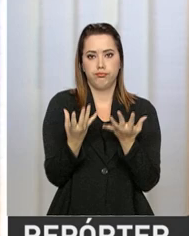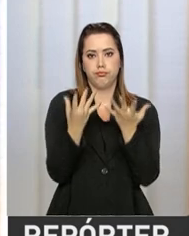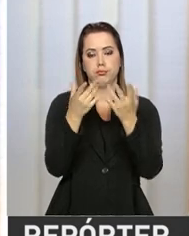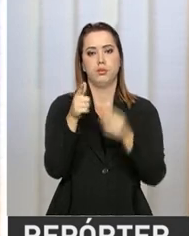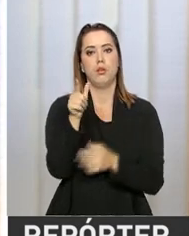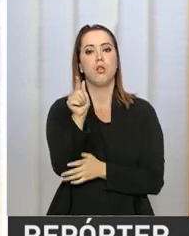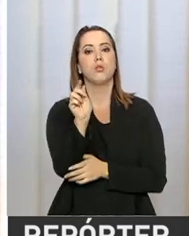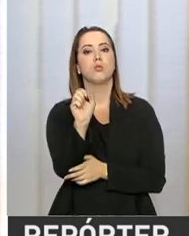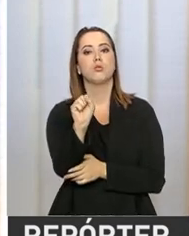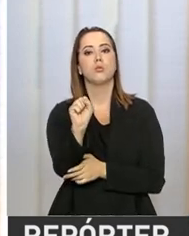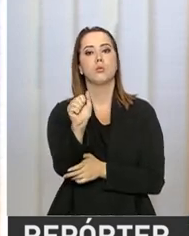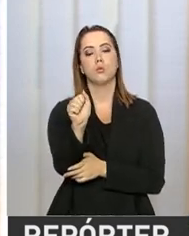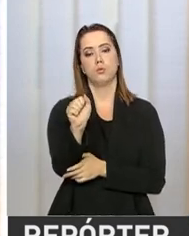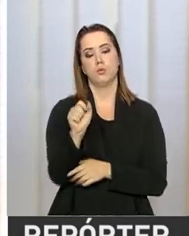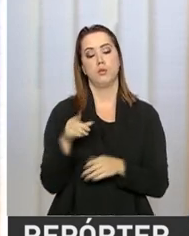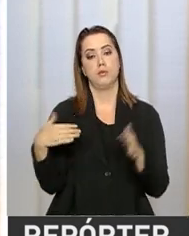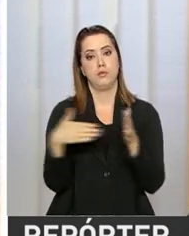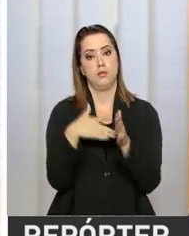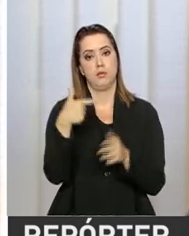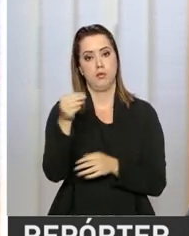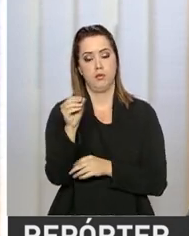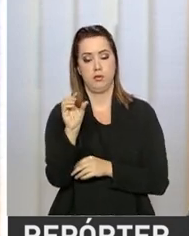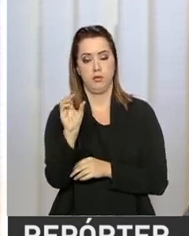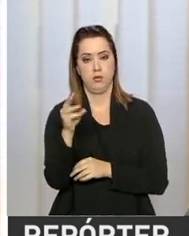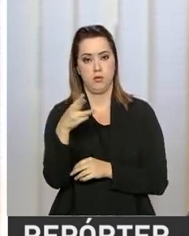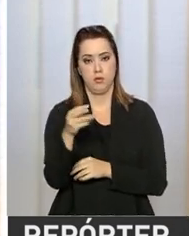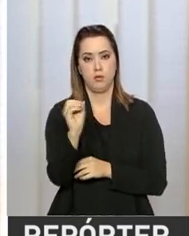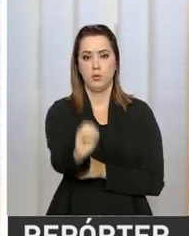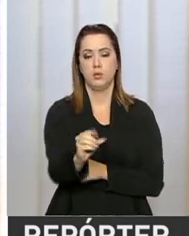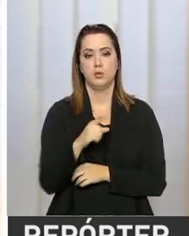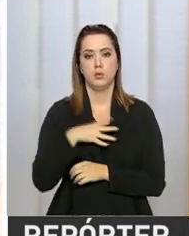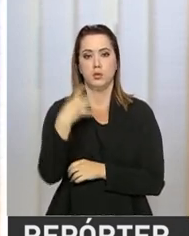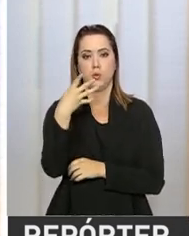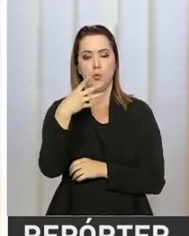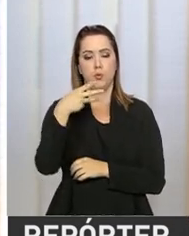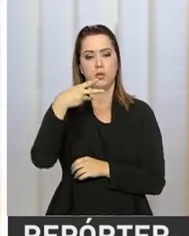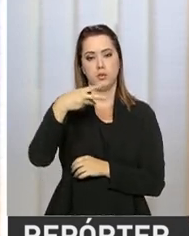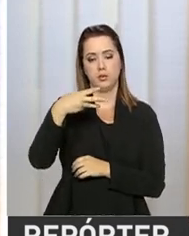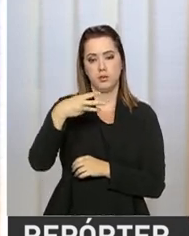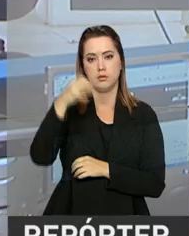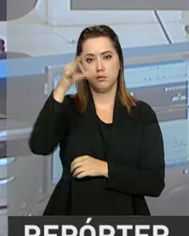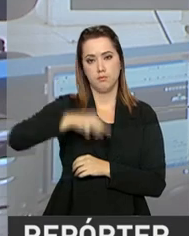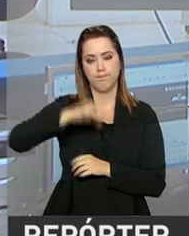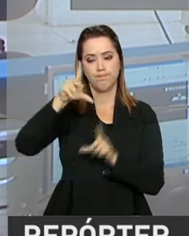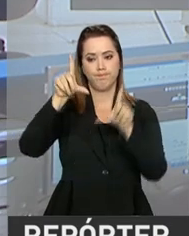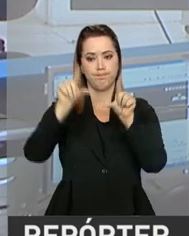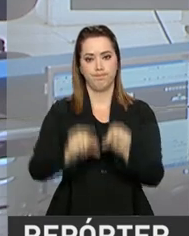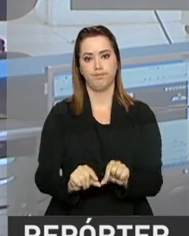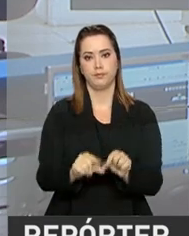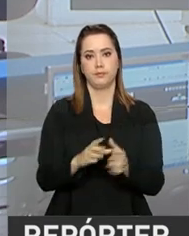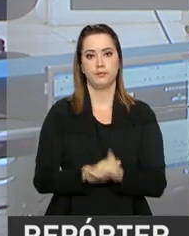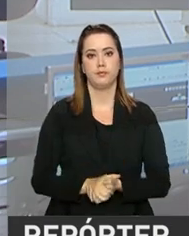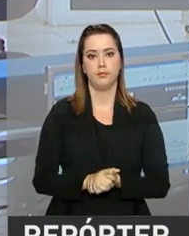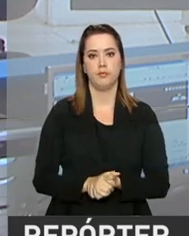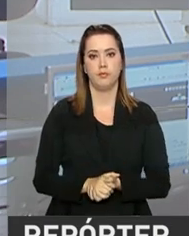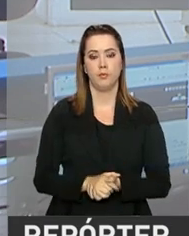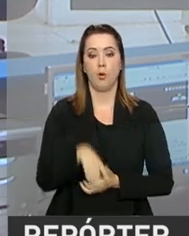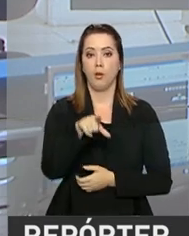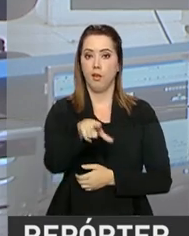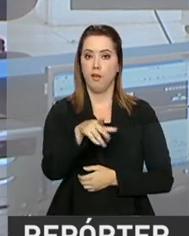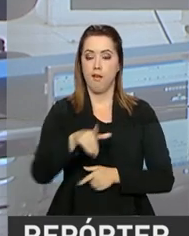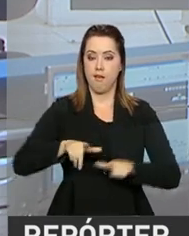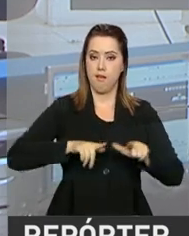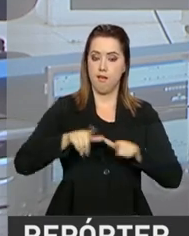até 2030, nós reduzirmos em 43% as nossas emissões. A servidora de